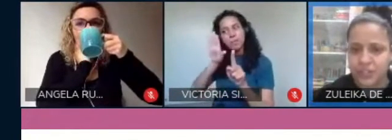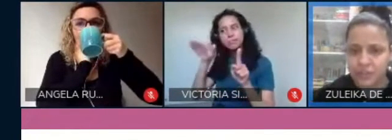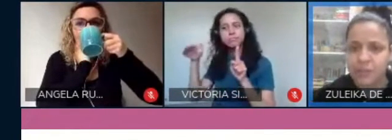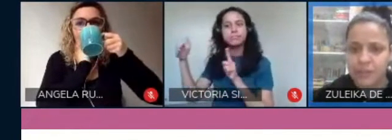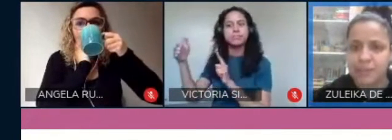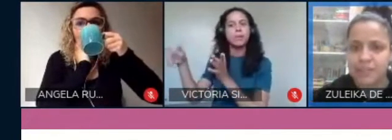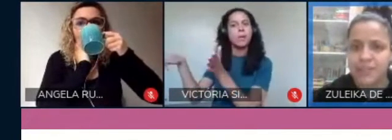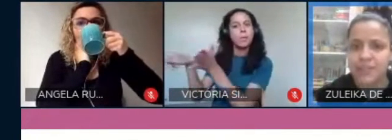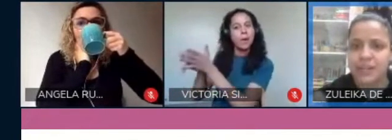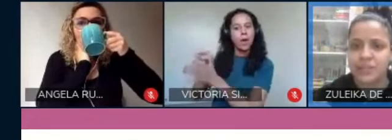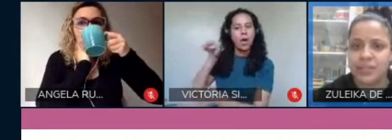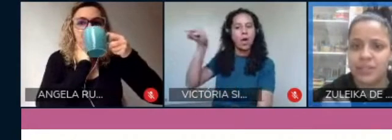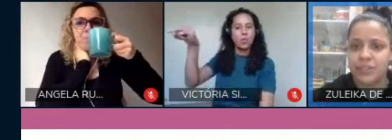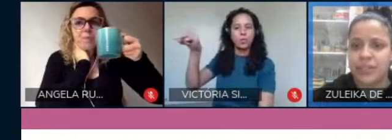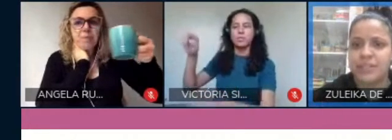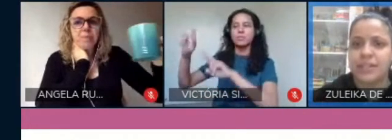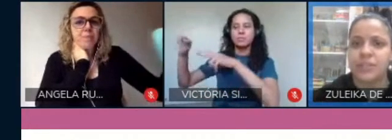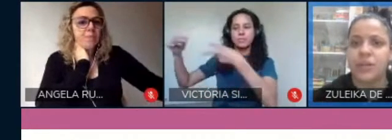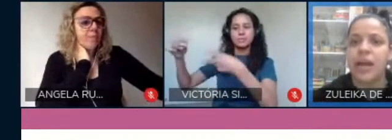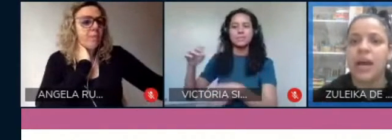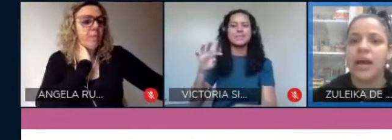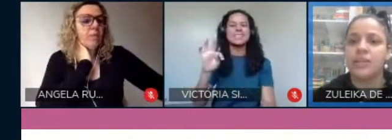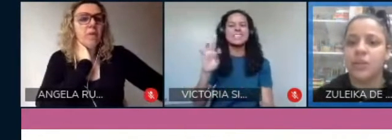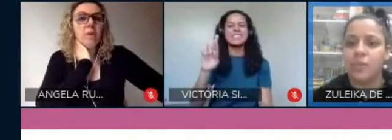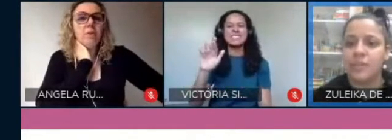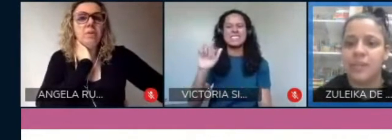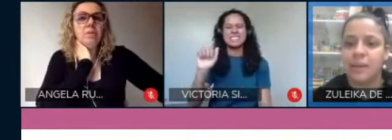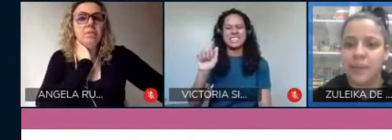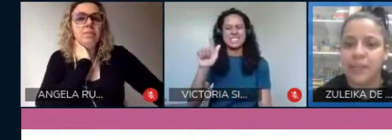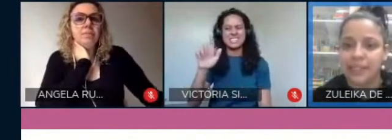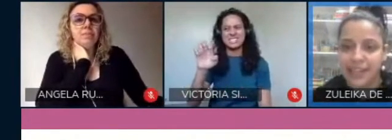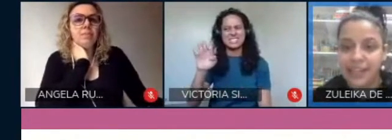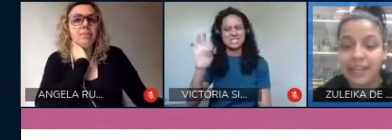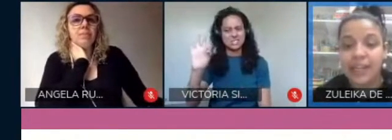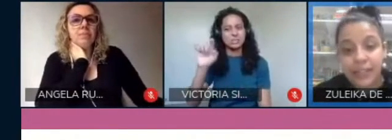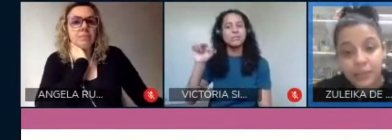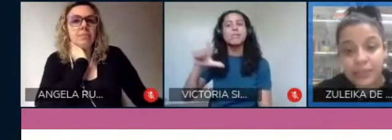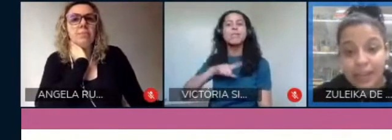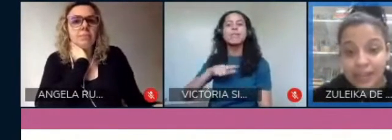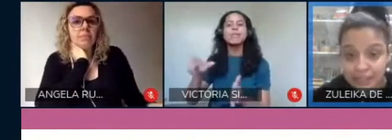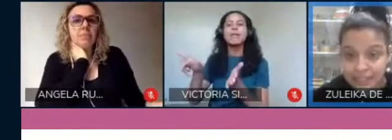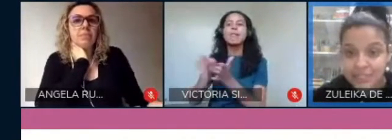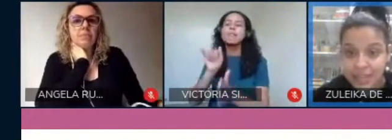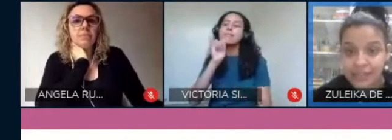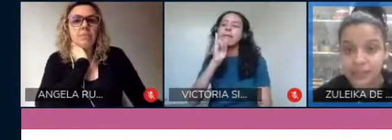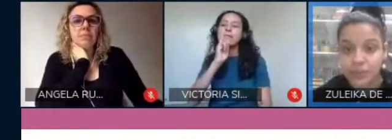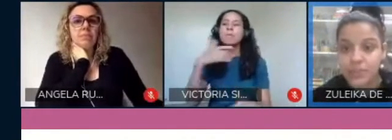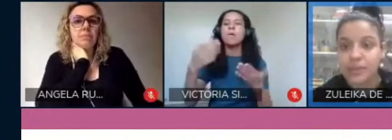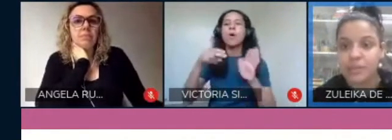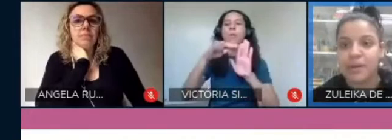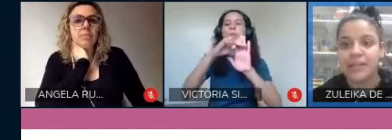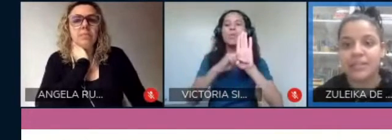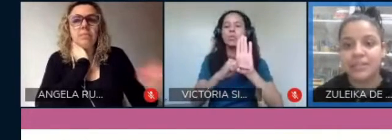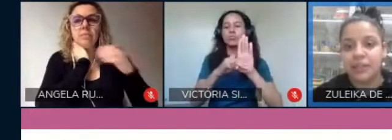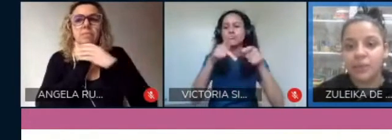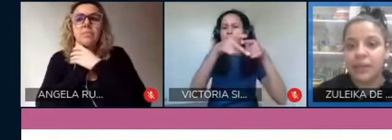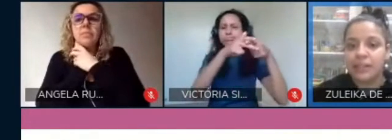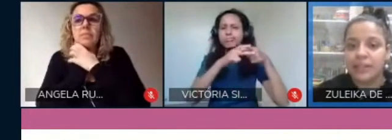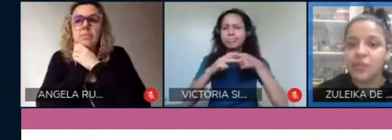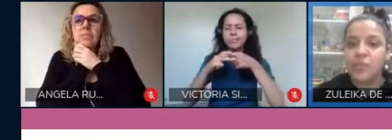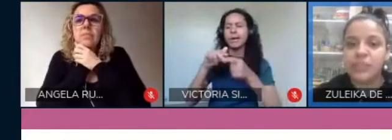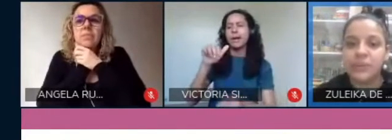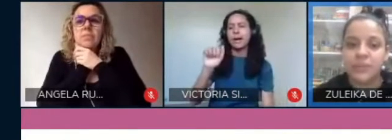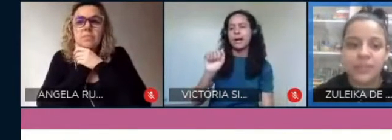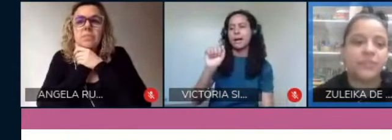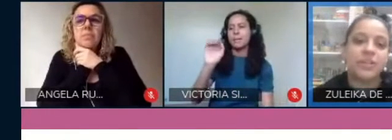a gente que chama a base de dados que a gente tem acesso às normas da ABNT, não está indexada no Sabe Mais.